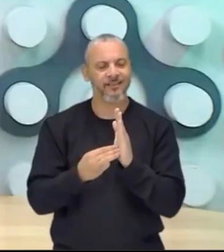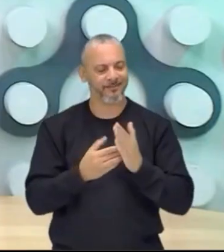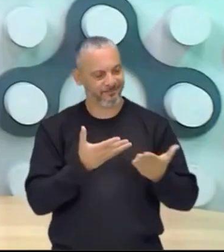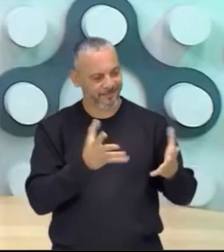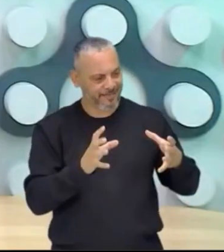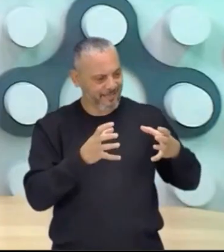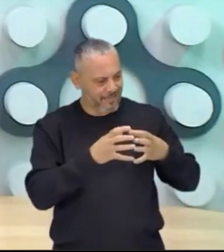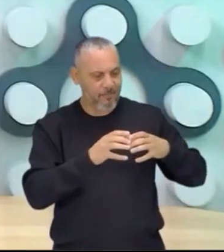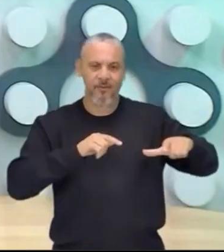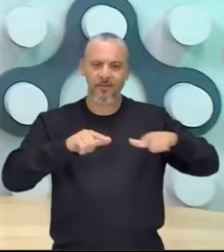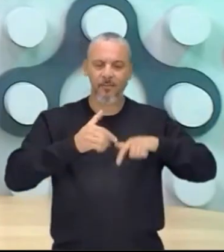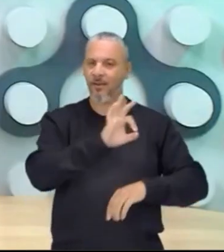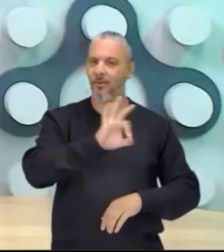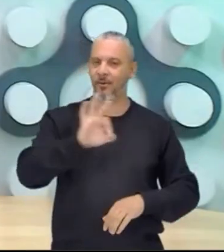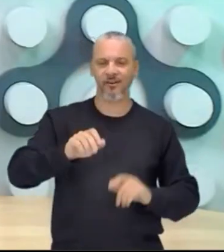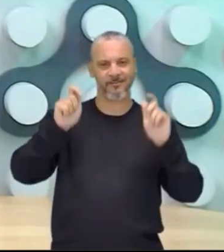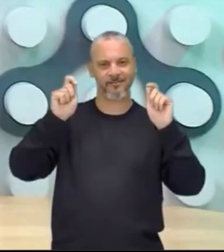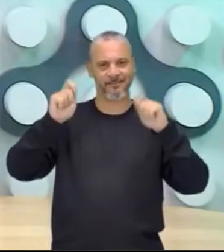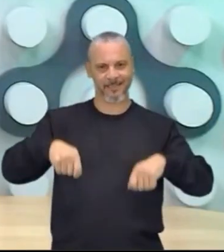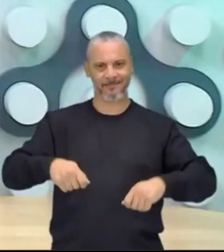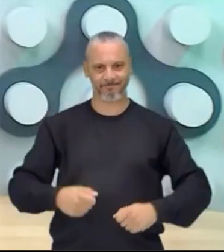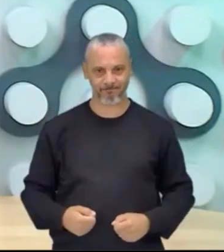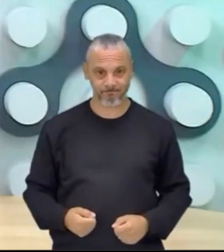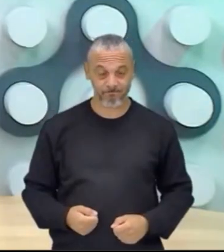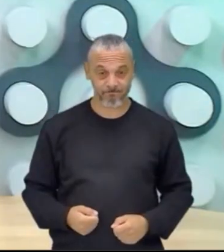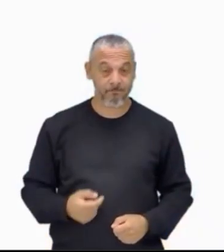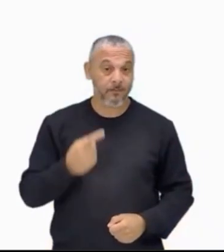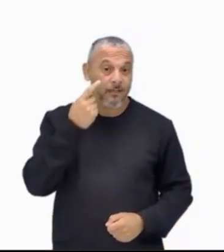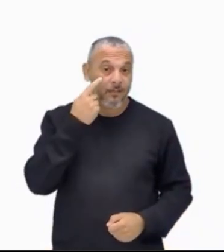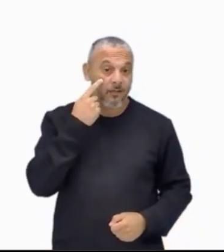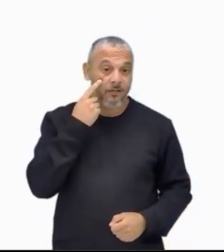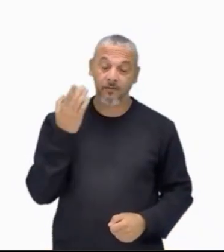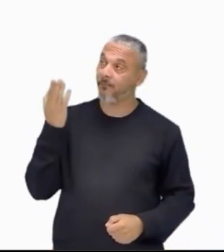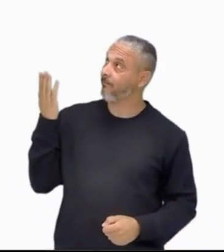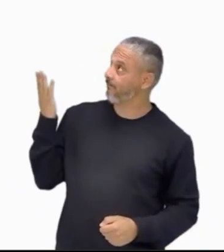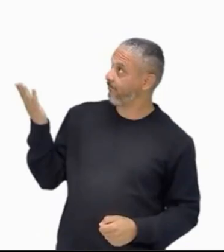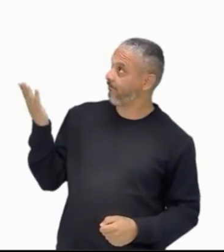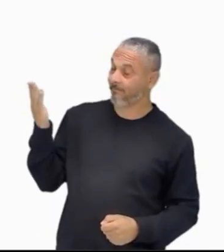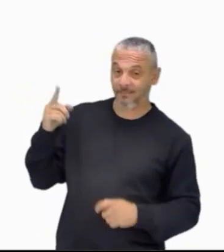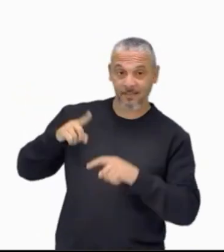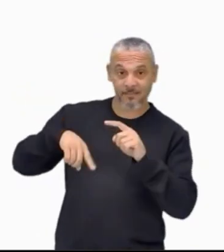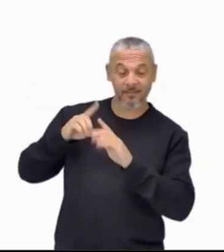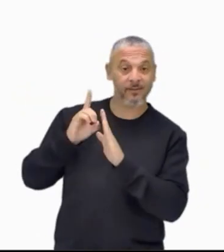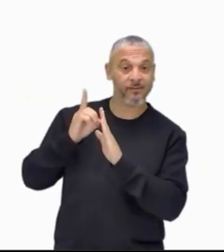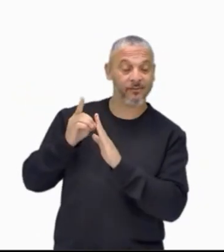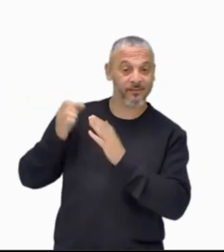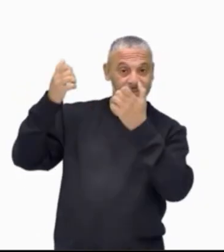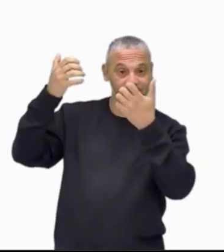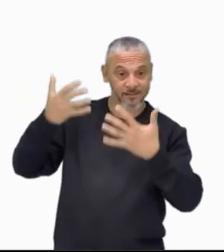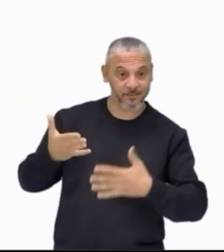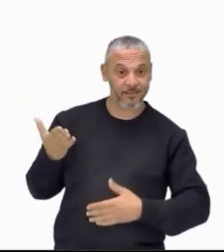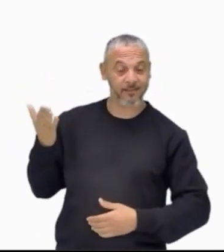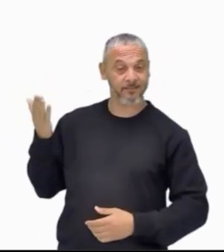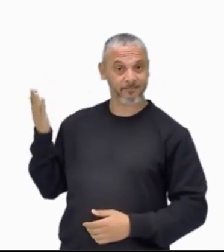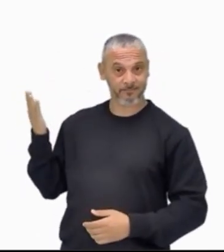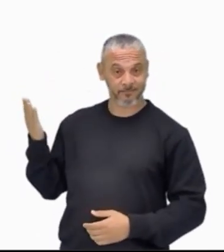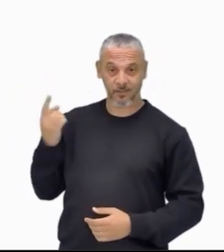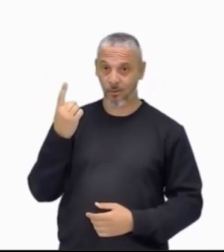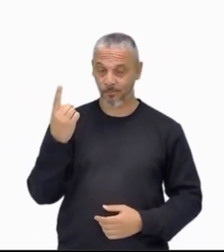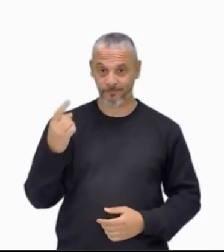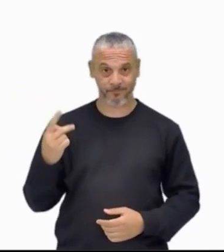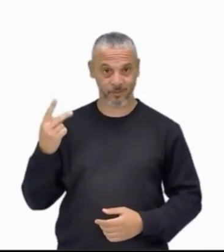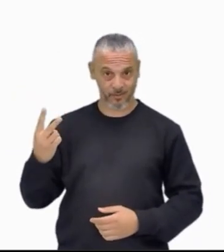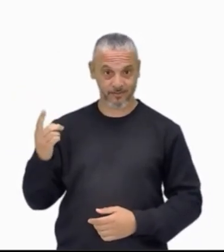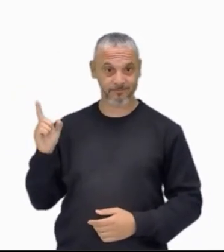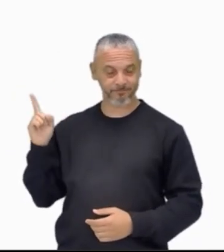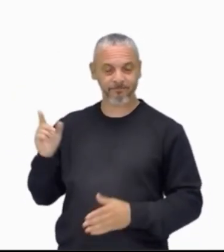tornar o trabalho em equipe mais efetivo nessa aula. Aqui estão as capas do nosso material digital, que é justamente o Autômato Maker parte